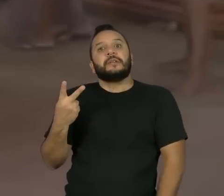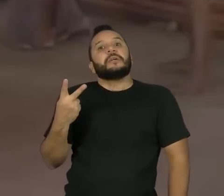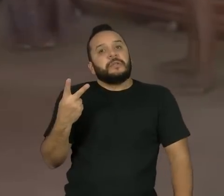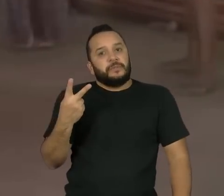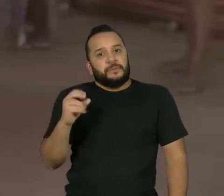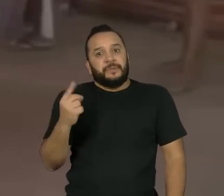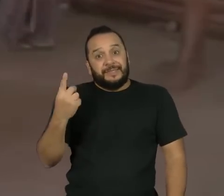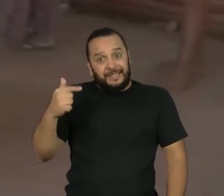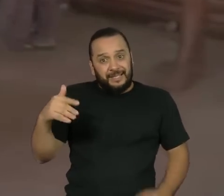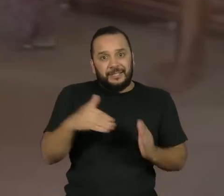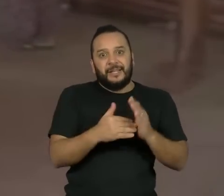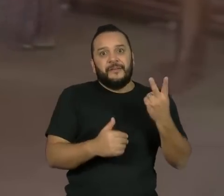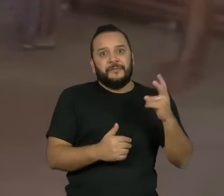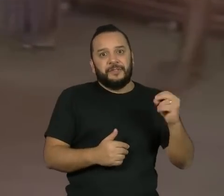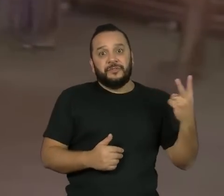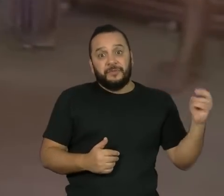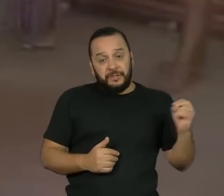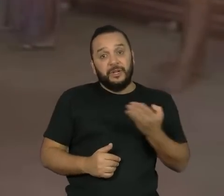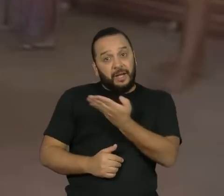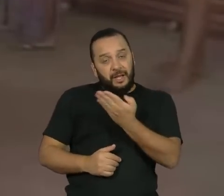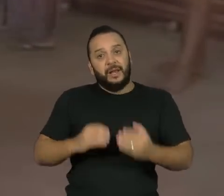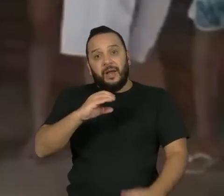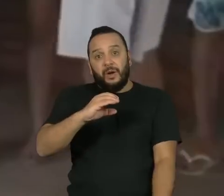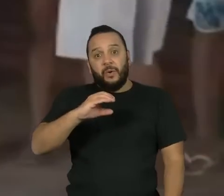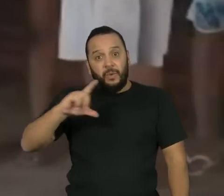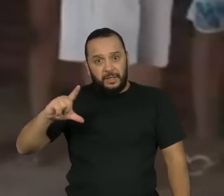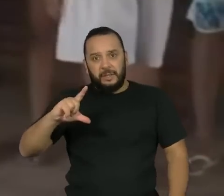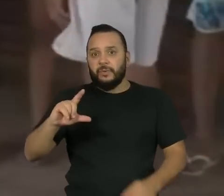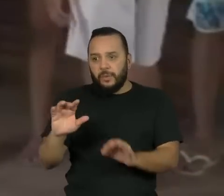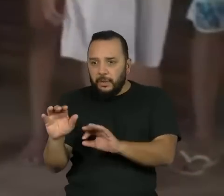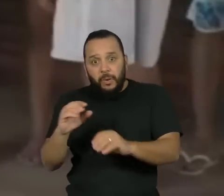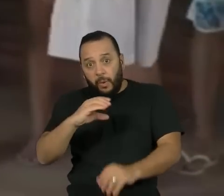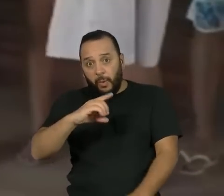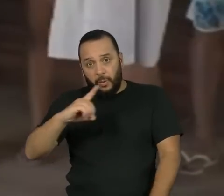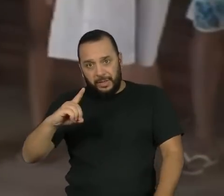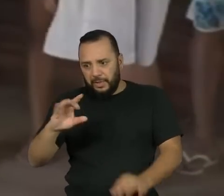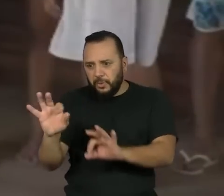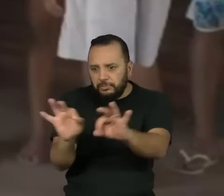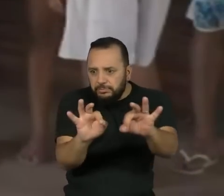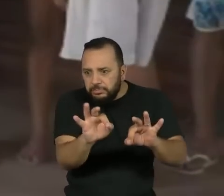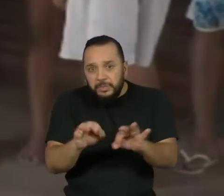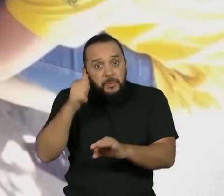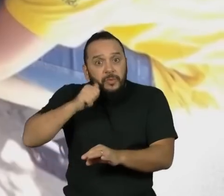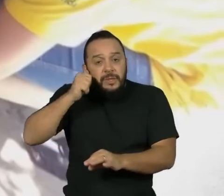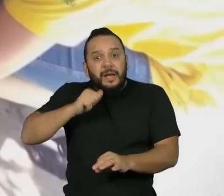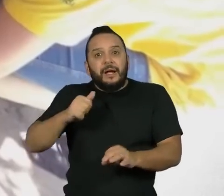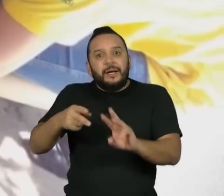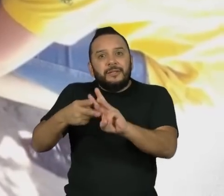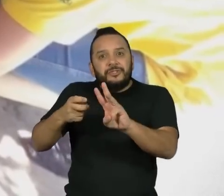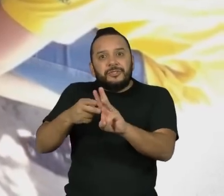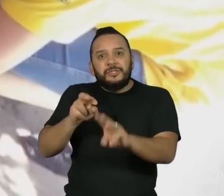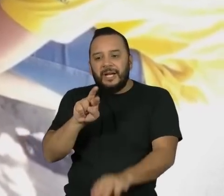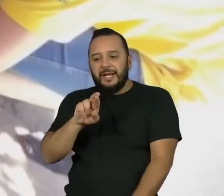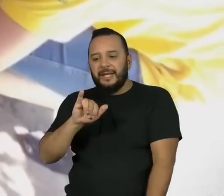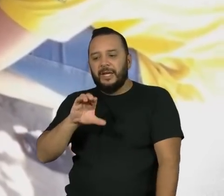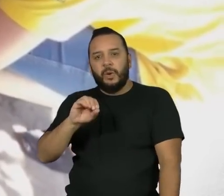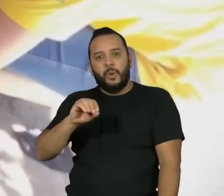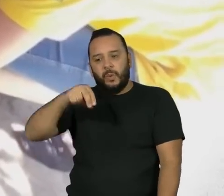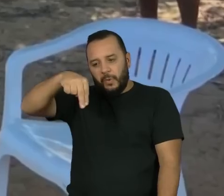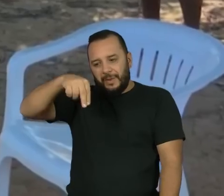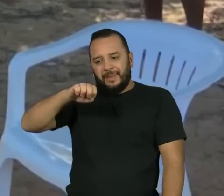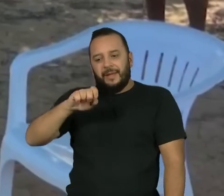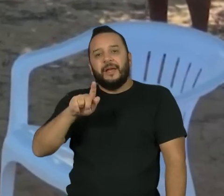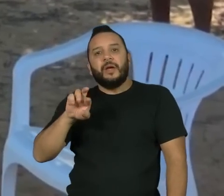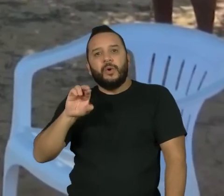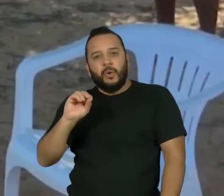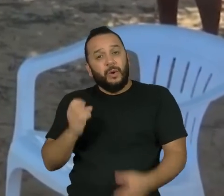das coordenadoras do Departamento de Mulheres Indígenas do Rio Negro e ajudou a criar a campanha Rio Negro Nós